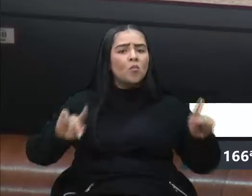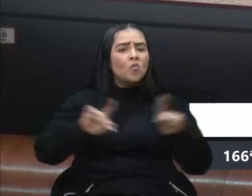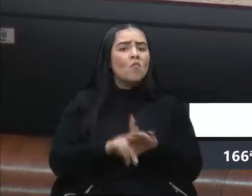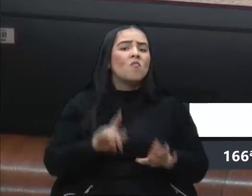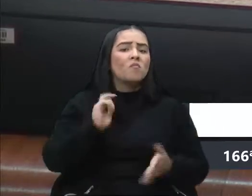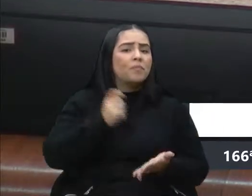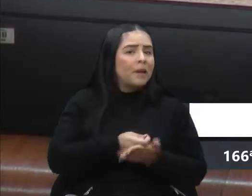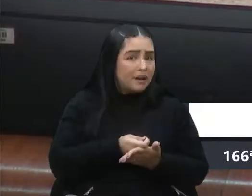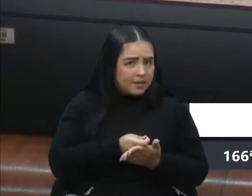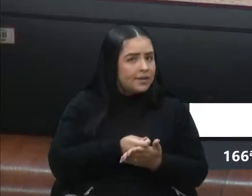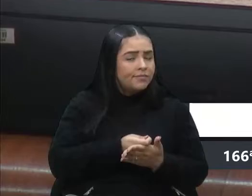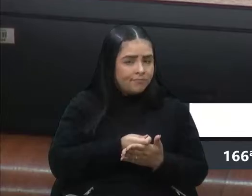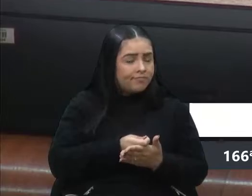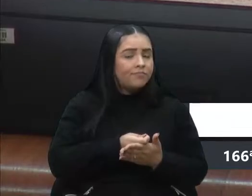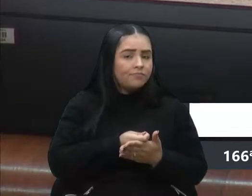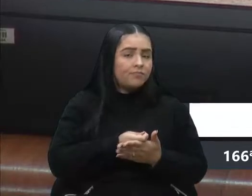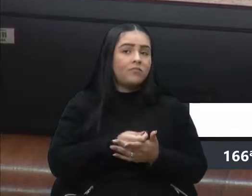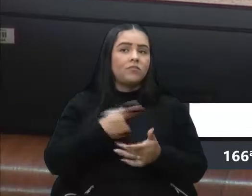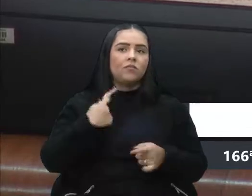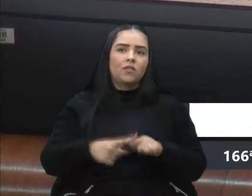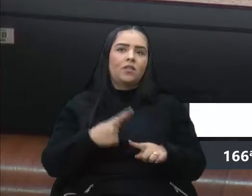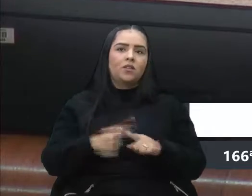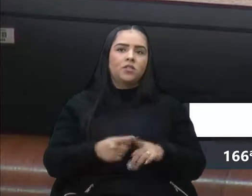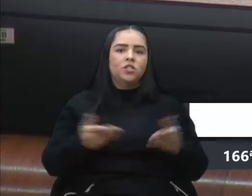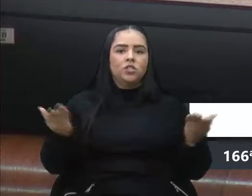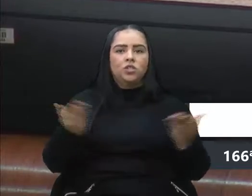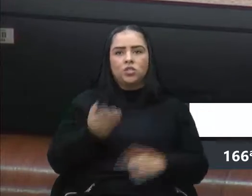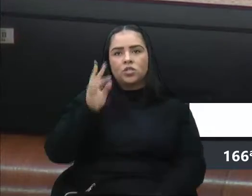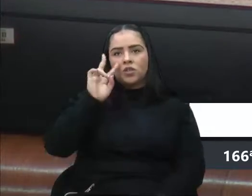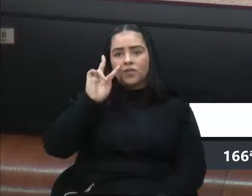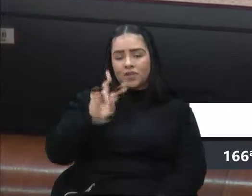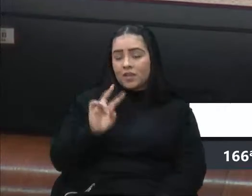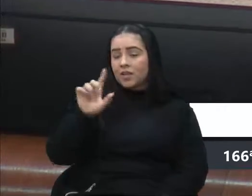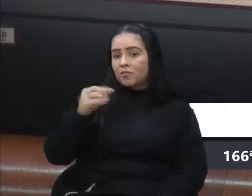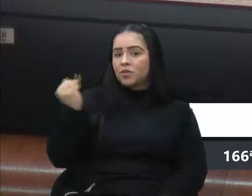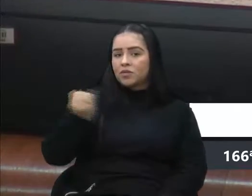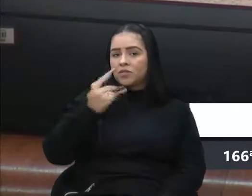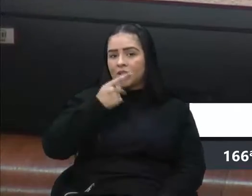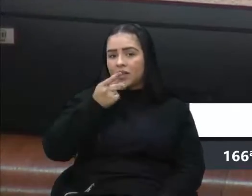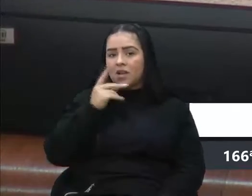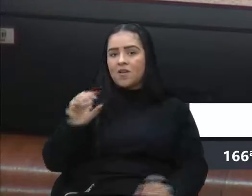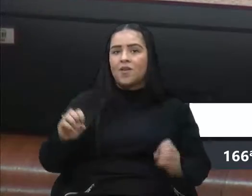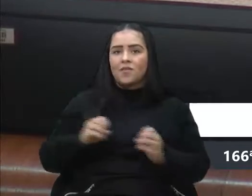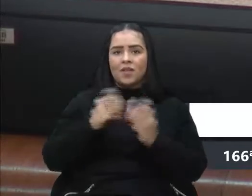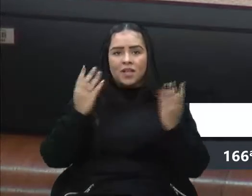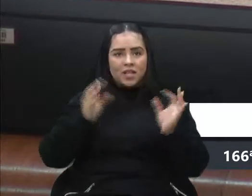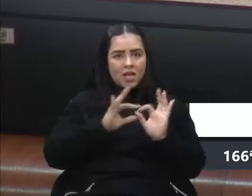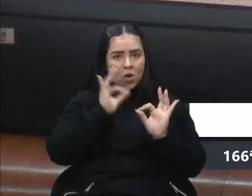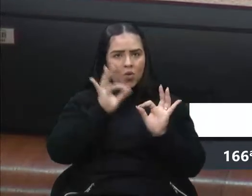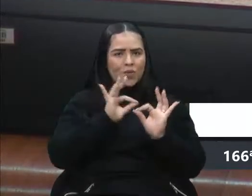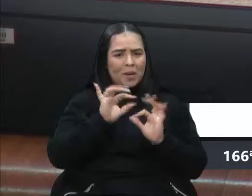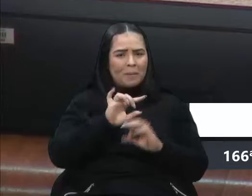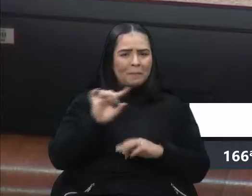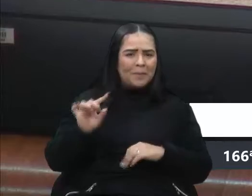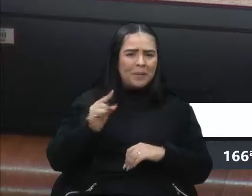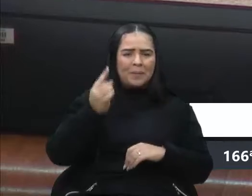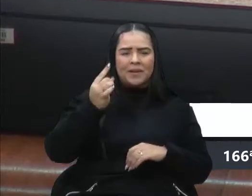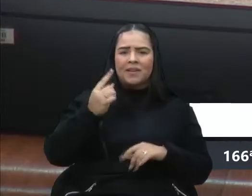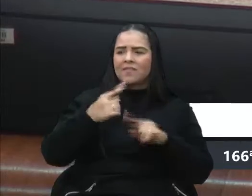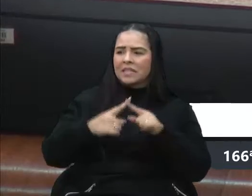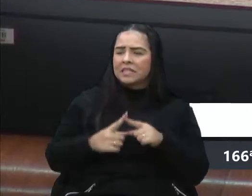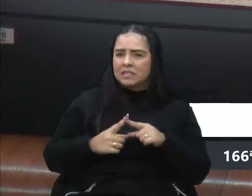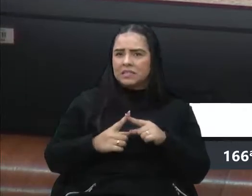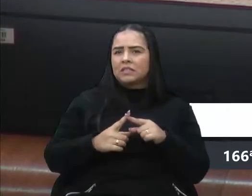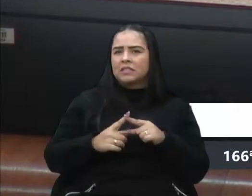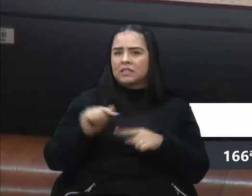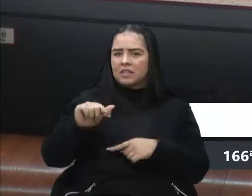né? Até porque já está se viabilizando, né? É importante ressaltar que uma festa da uva, acho que é a primeira da história, se não me falha a